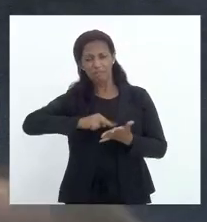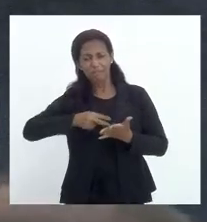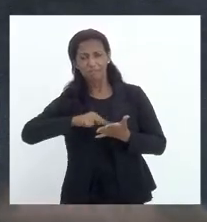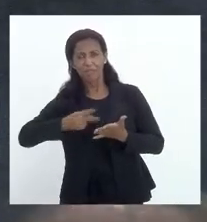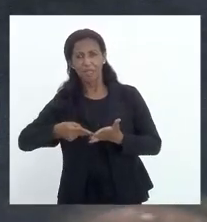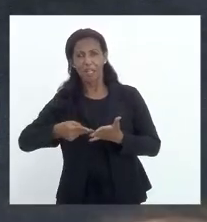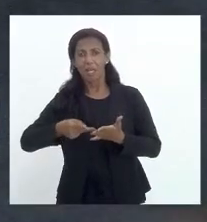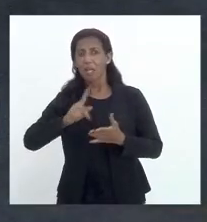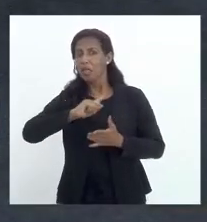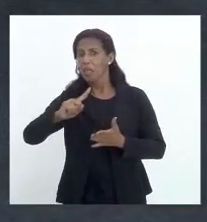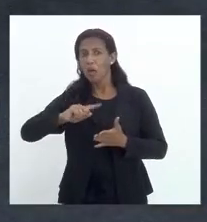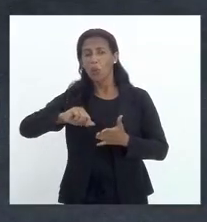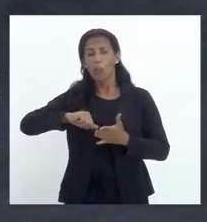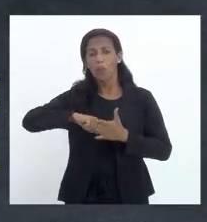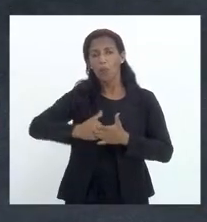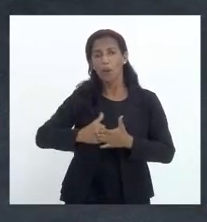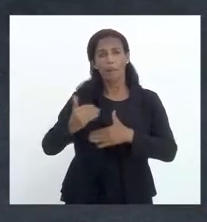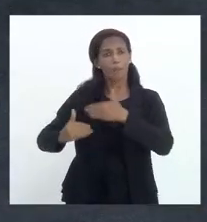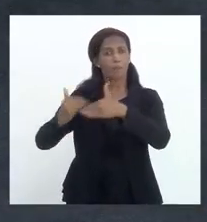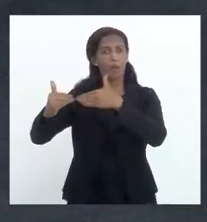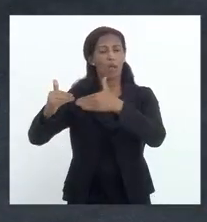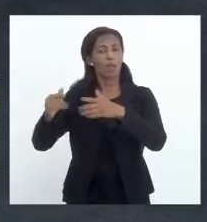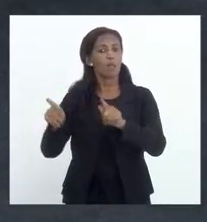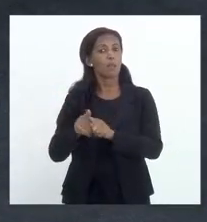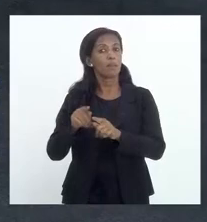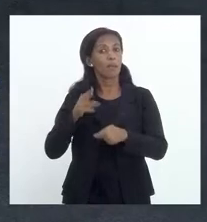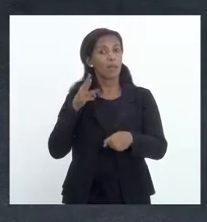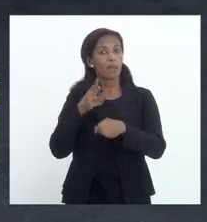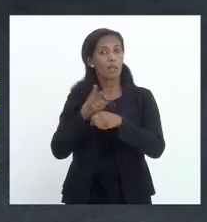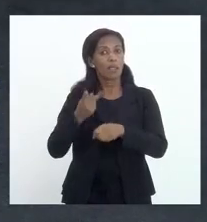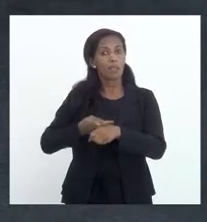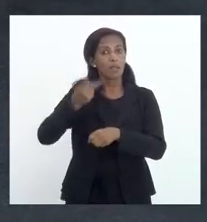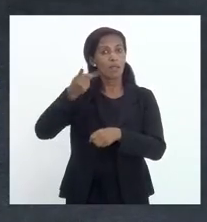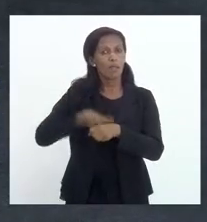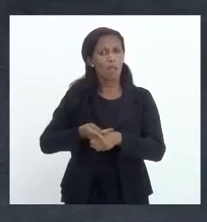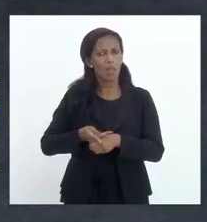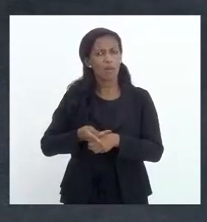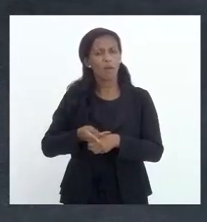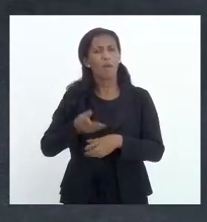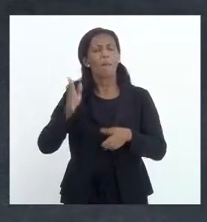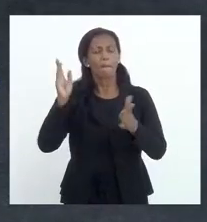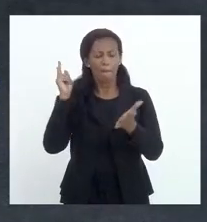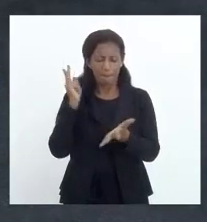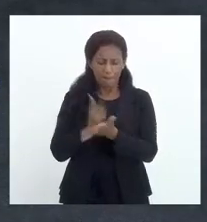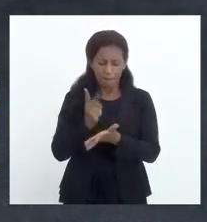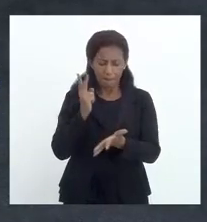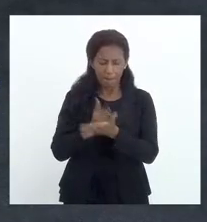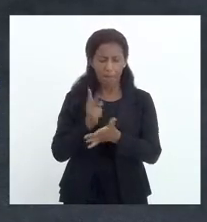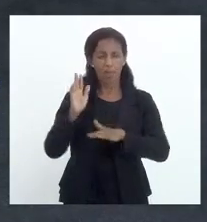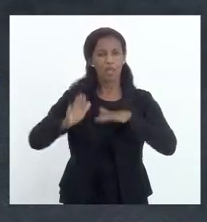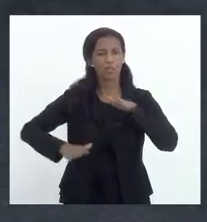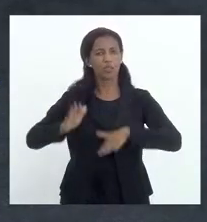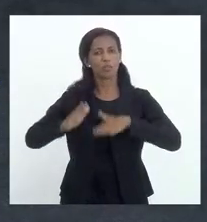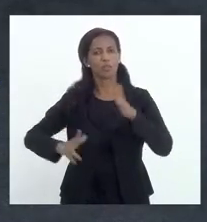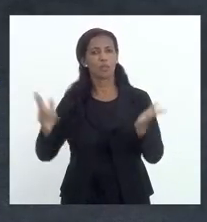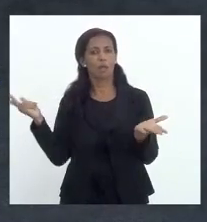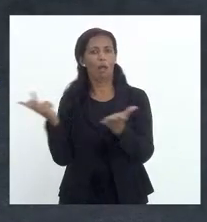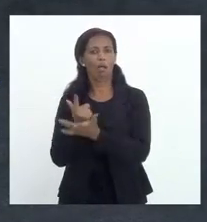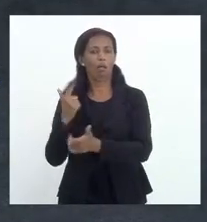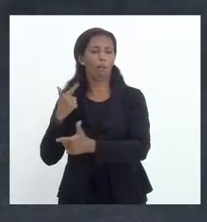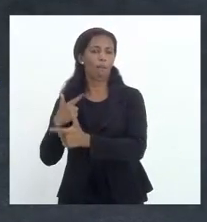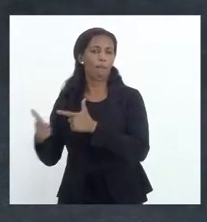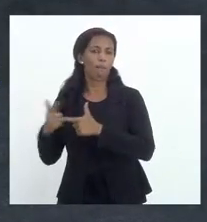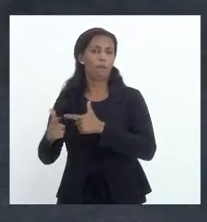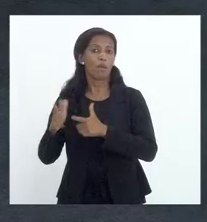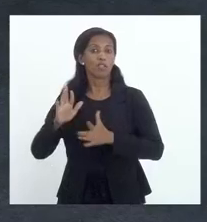não impedia as progressões, não impedia os triênios, e foram represados mesmo aquelas progressões daquelas categorias que já